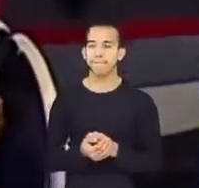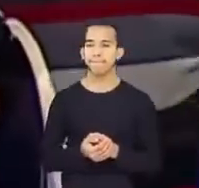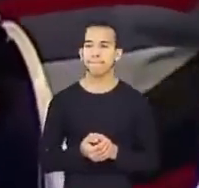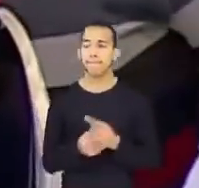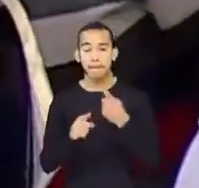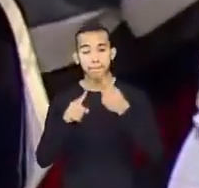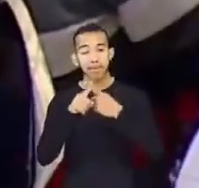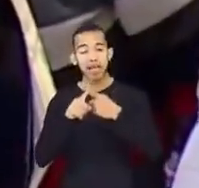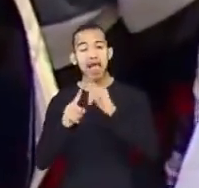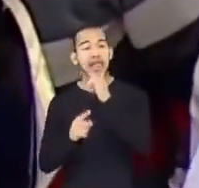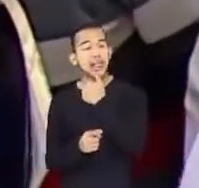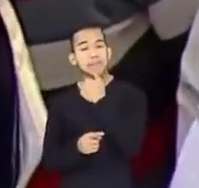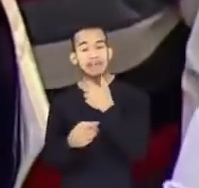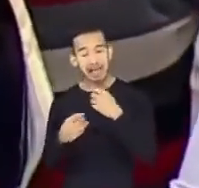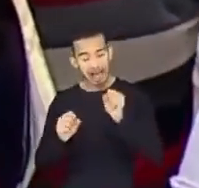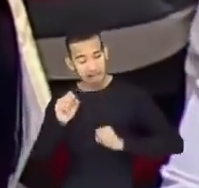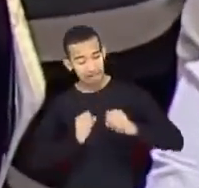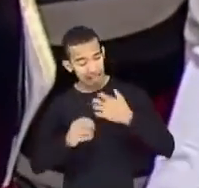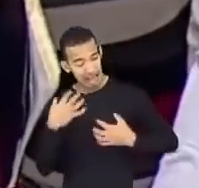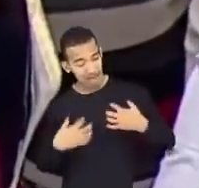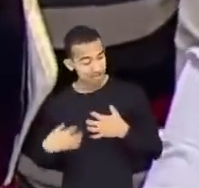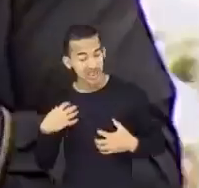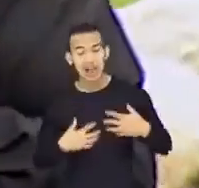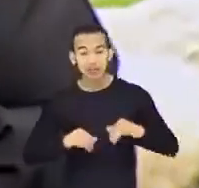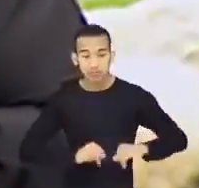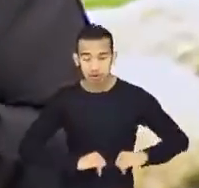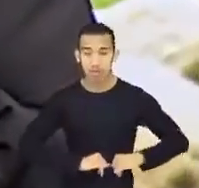a decepção, a frustração, a humilhação